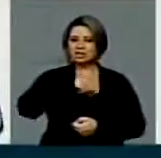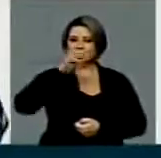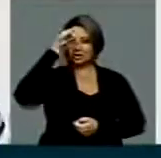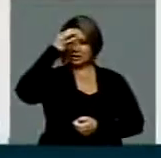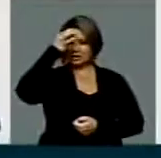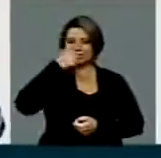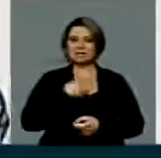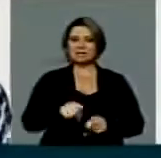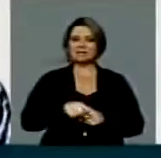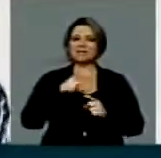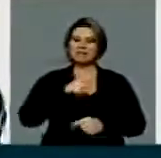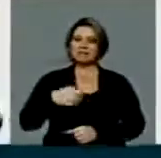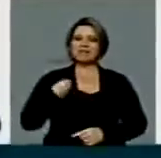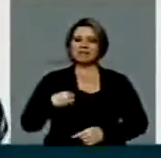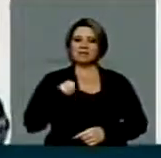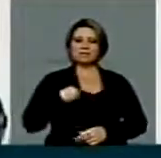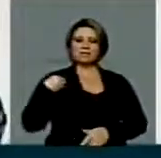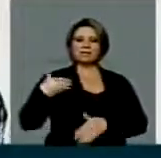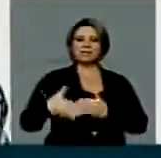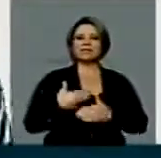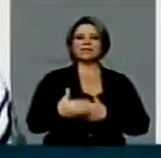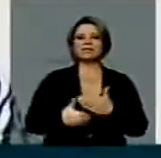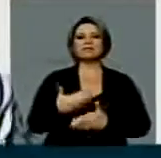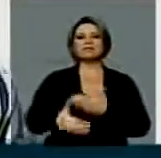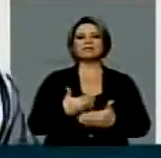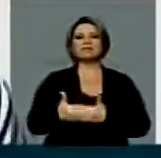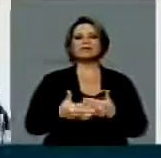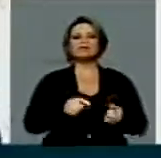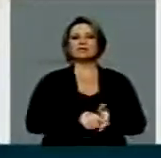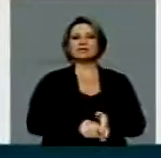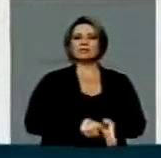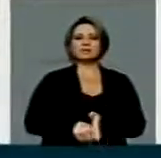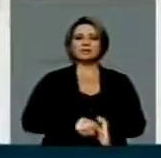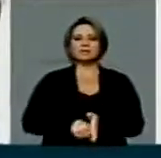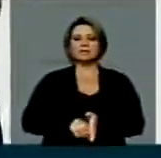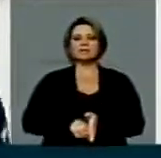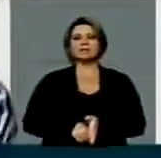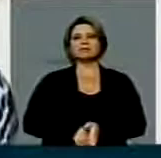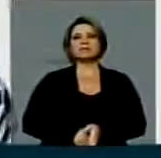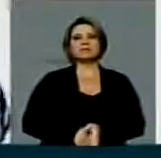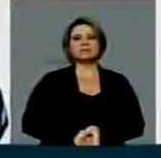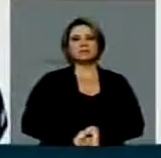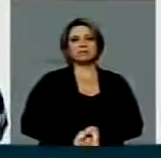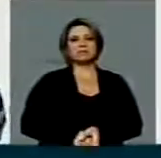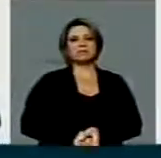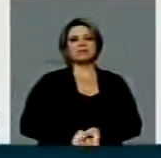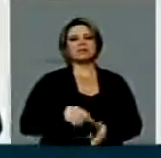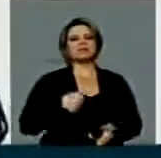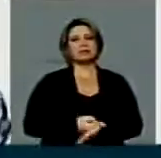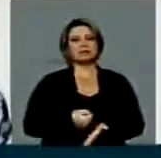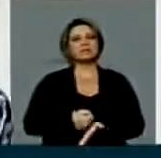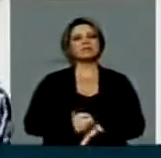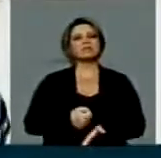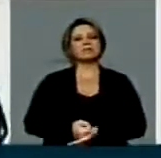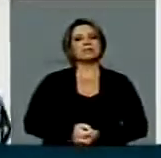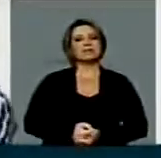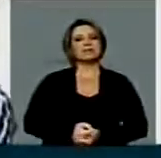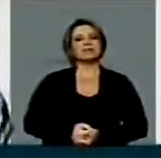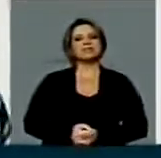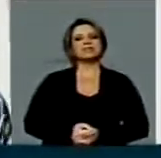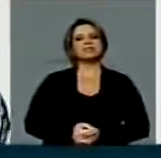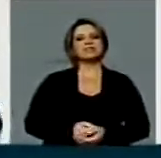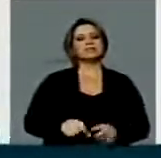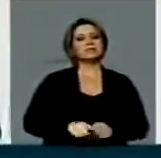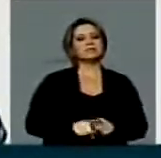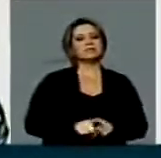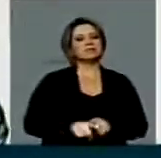que, embora eles vivam uma situação híbrida de estudantes e de pesquisadores, nós devemos reforçar a lógica